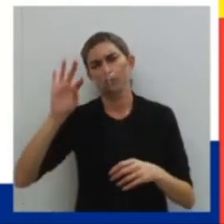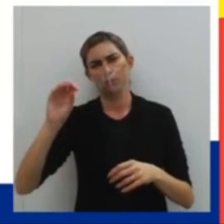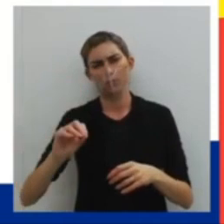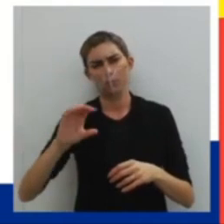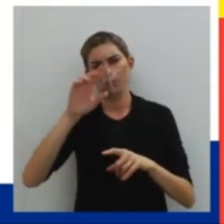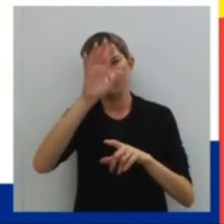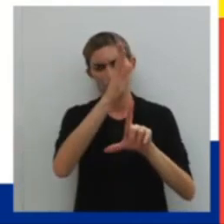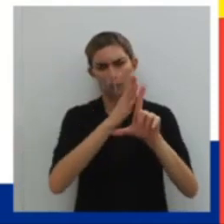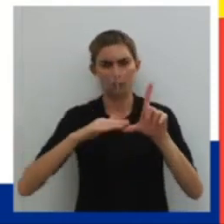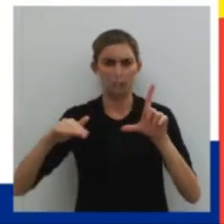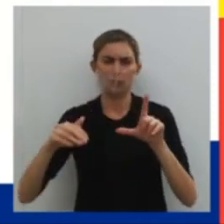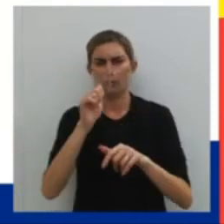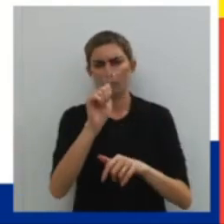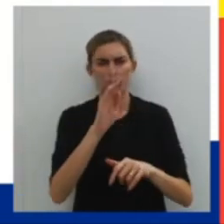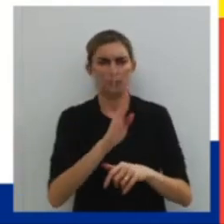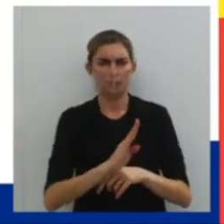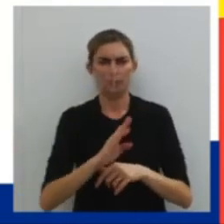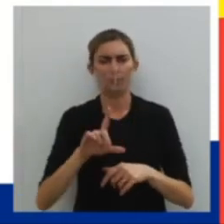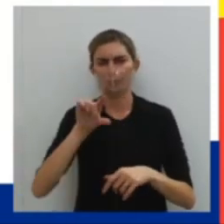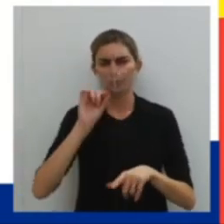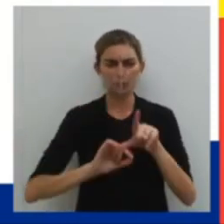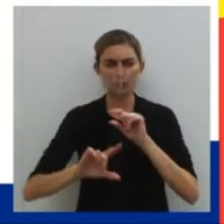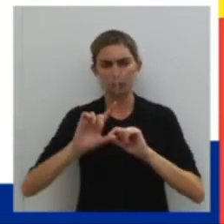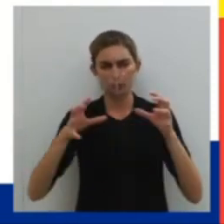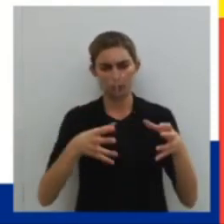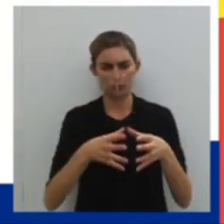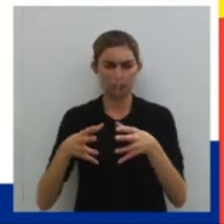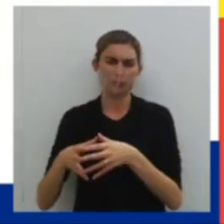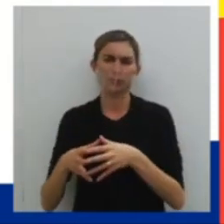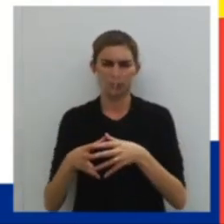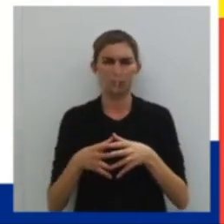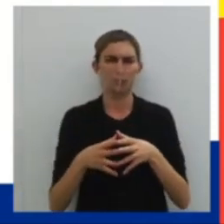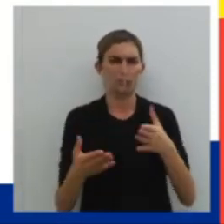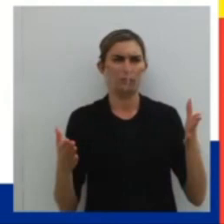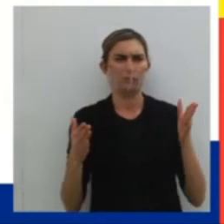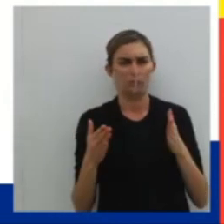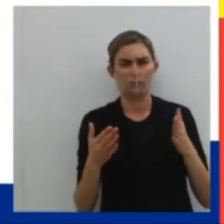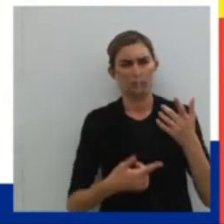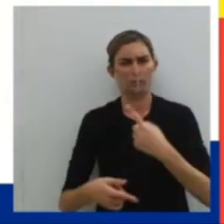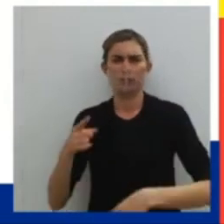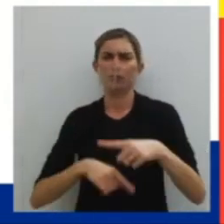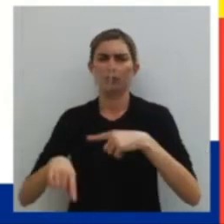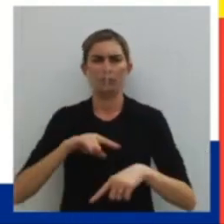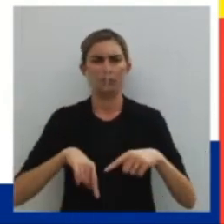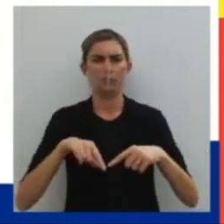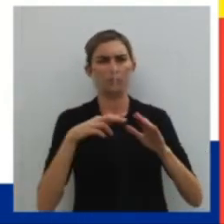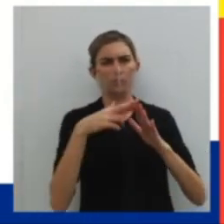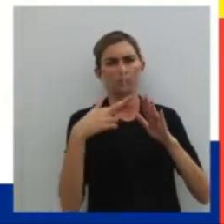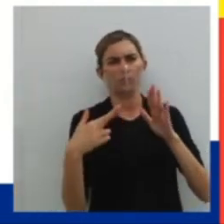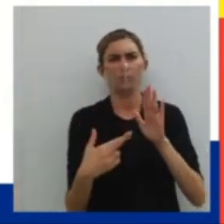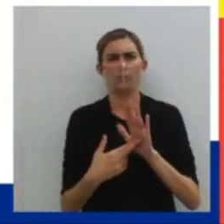AB. Observe que, para escolher esse par ordenado para indicar na relação, a regra